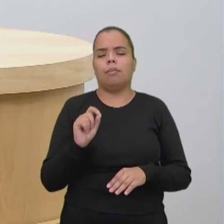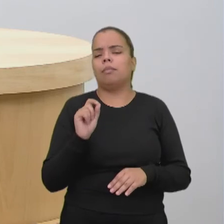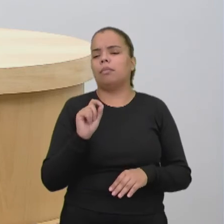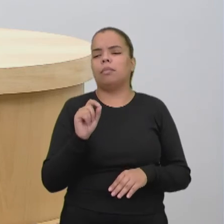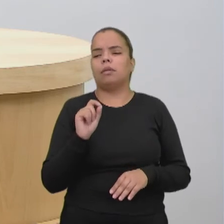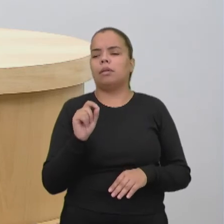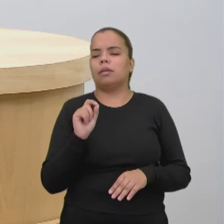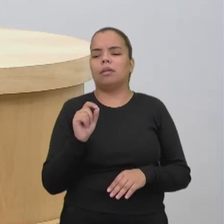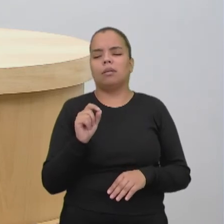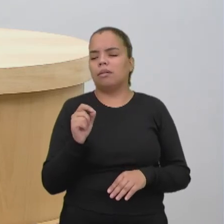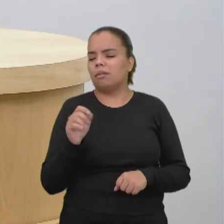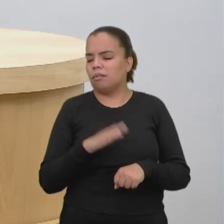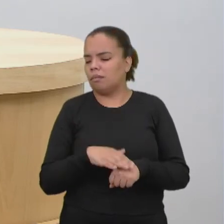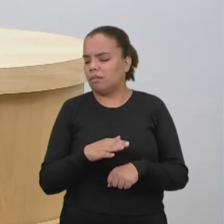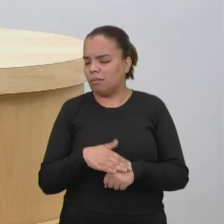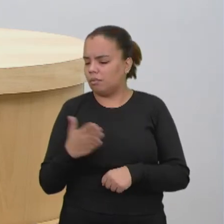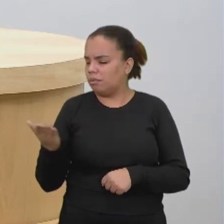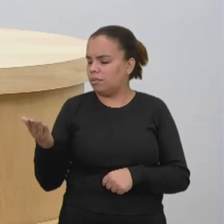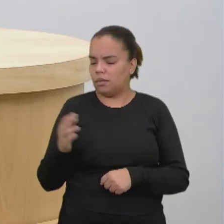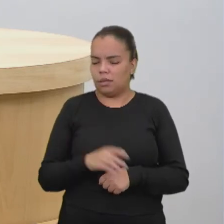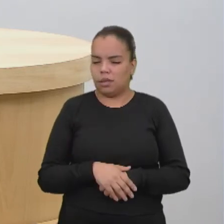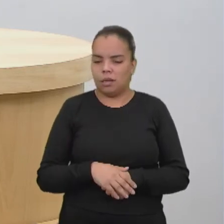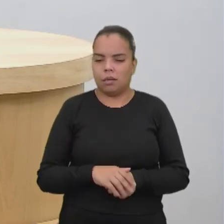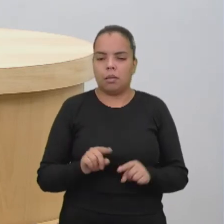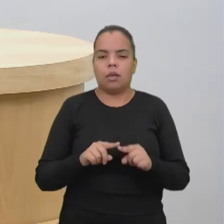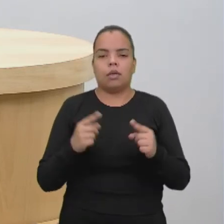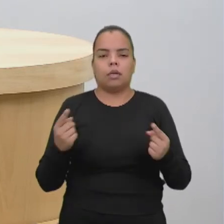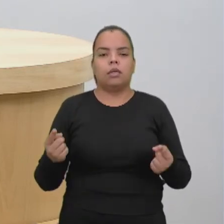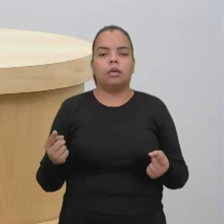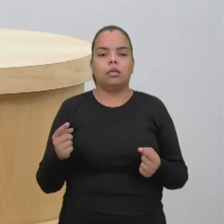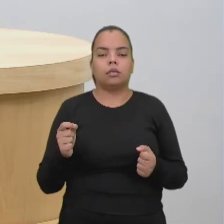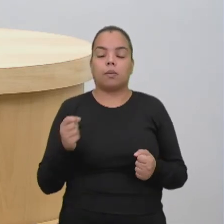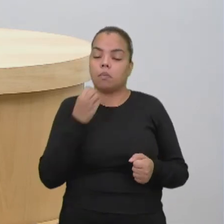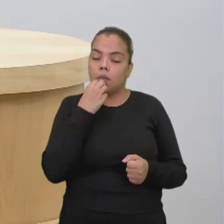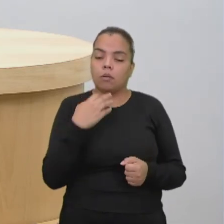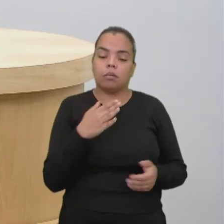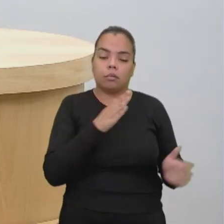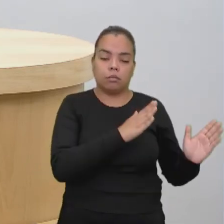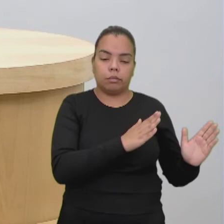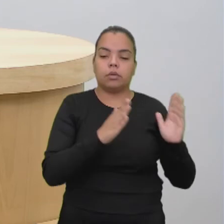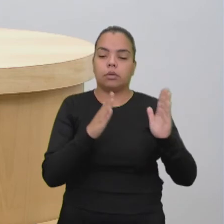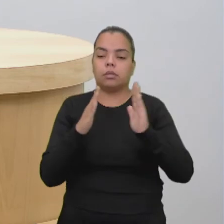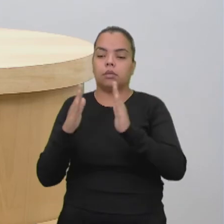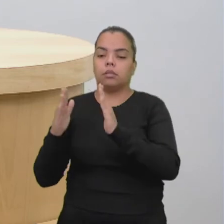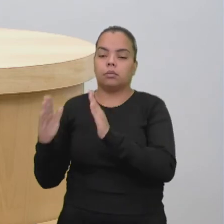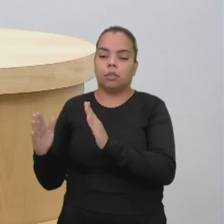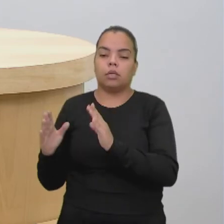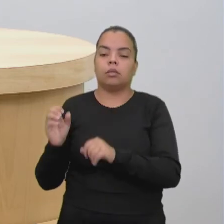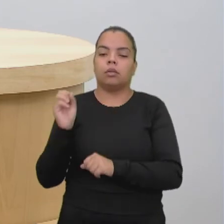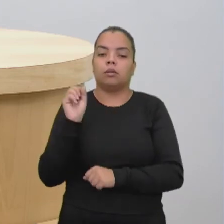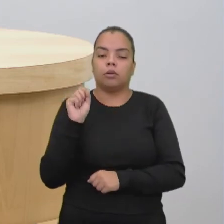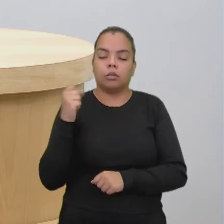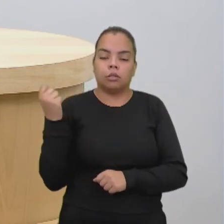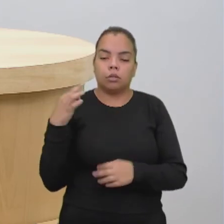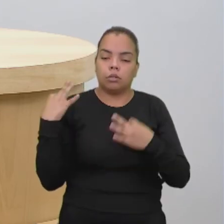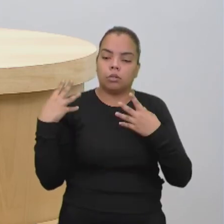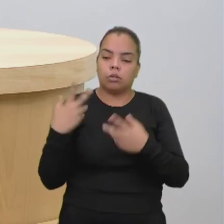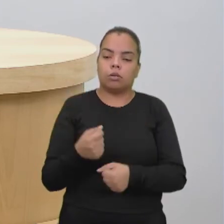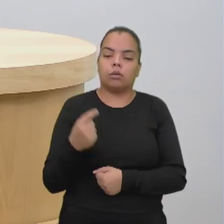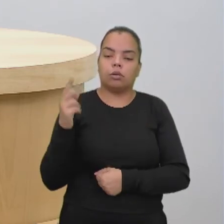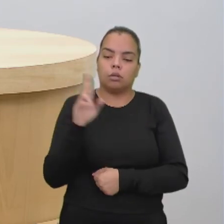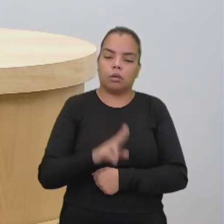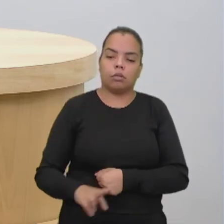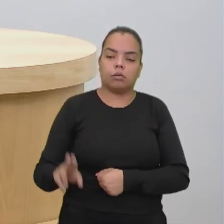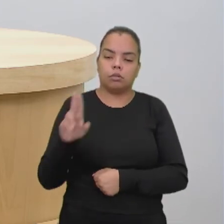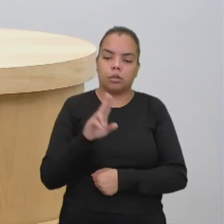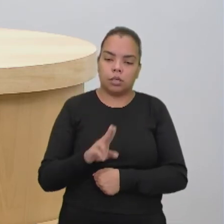aí? Mas é muito bom quando você conhece o procedimento, né, do que nós utilizamos, porque toda a matéria-prima que